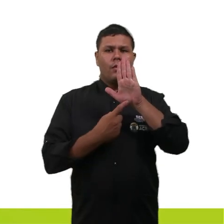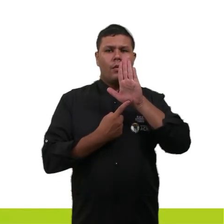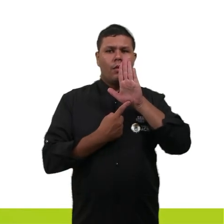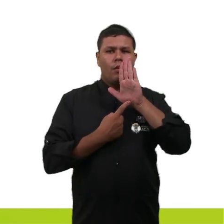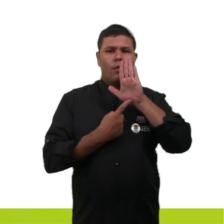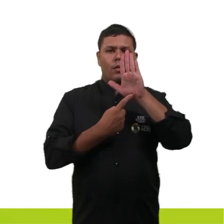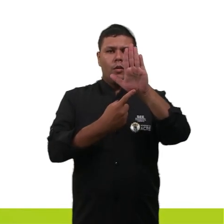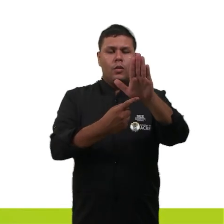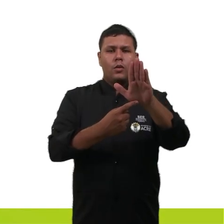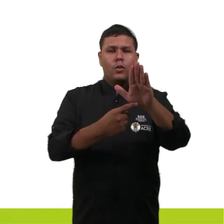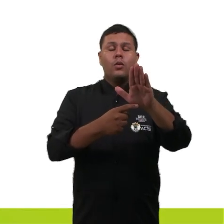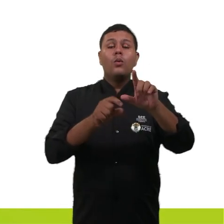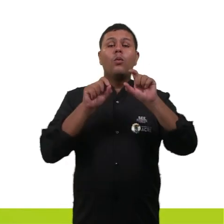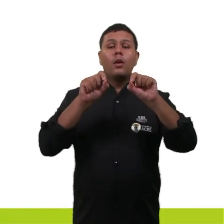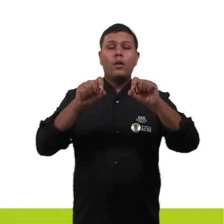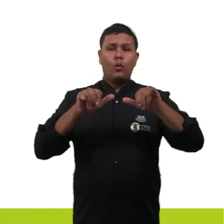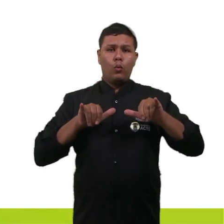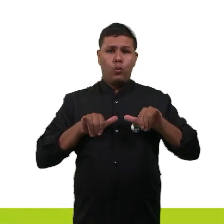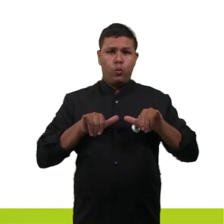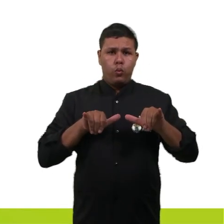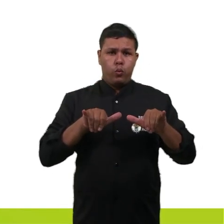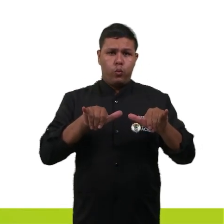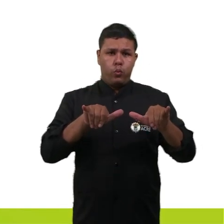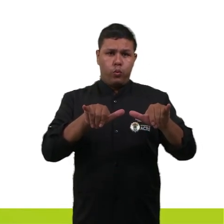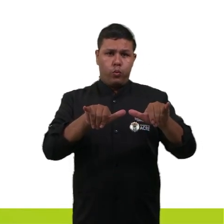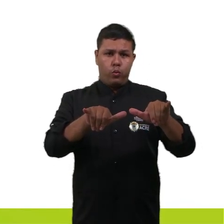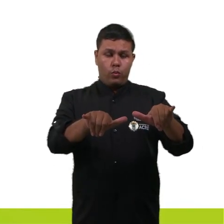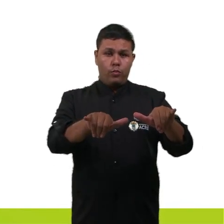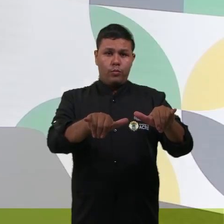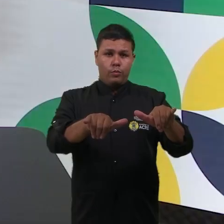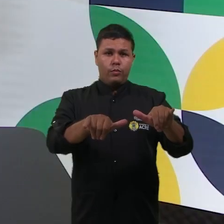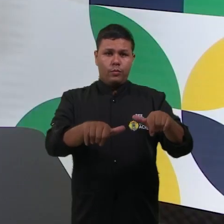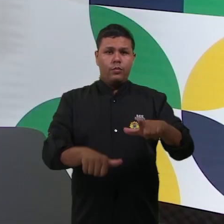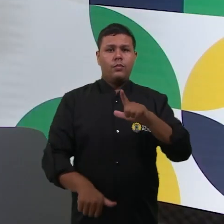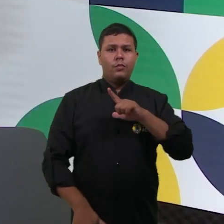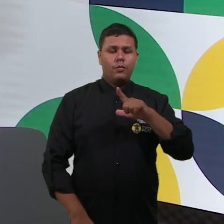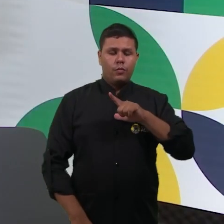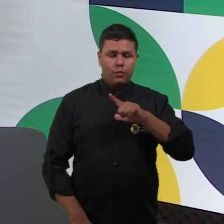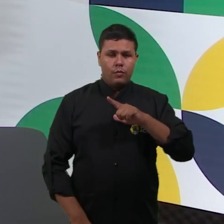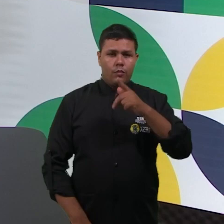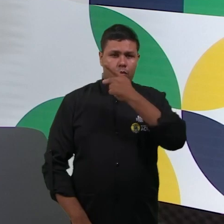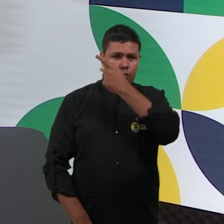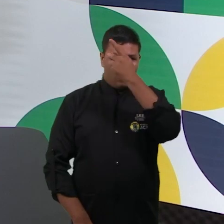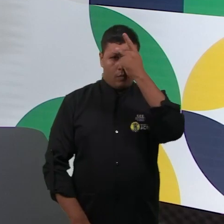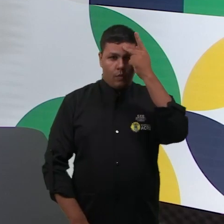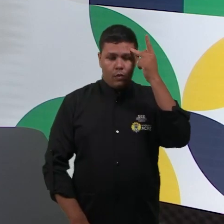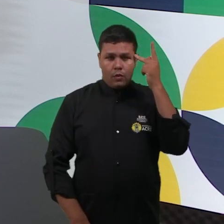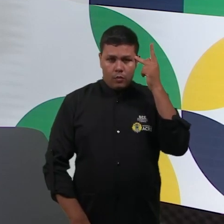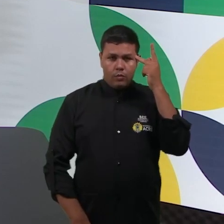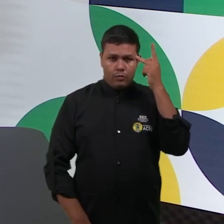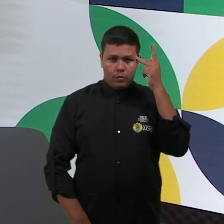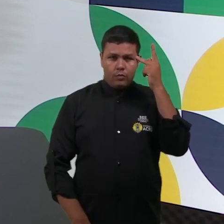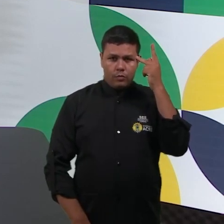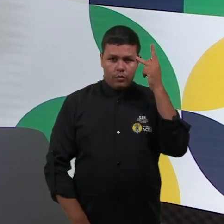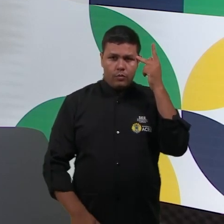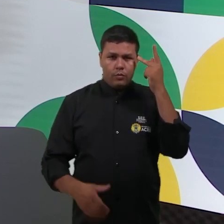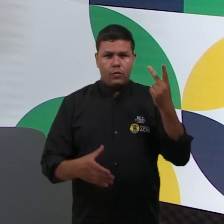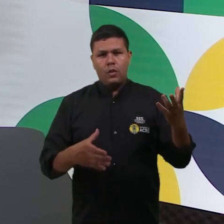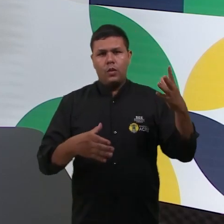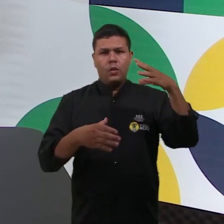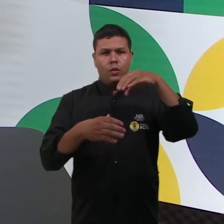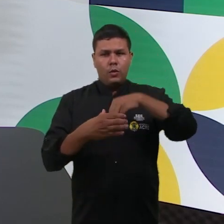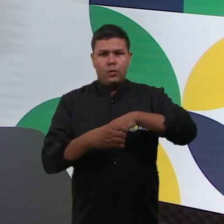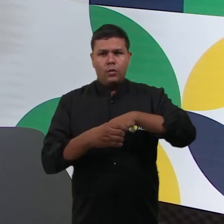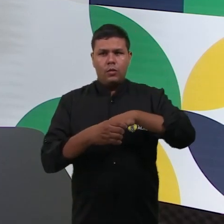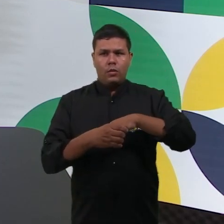de supermercado. E aqui nós temos uma pessoa que faz parte, né, compõe o setor primário, e